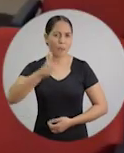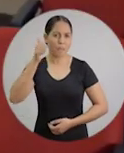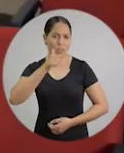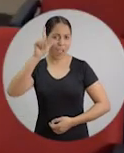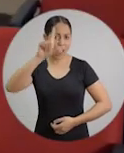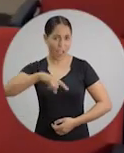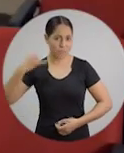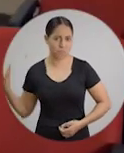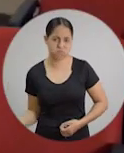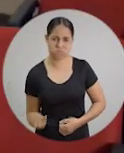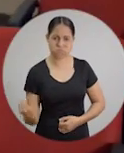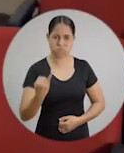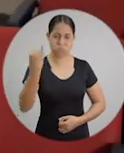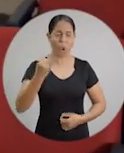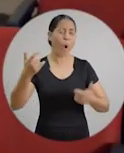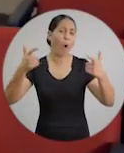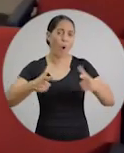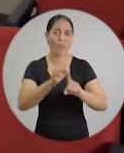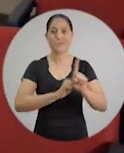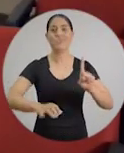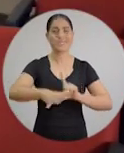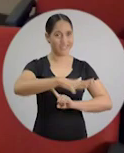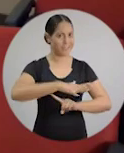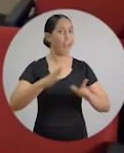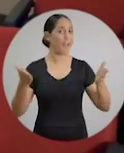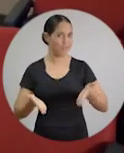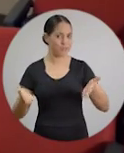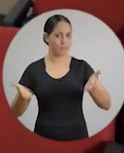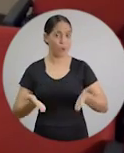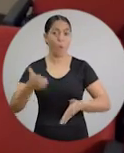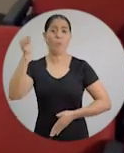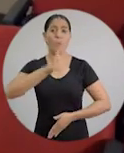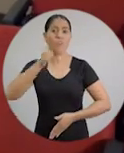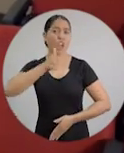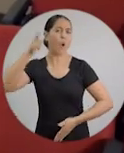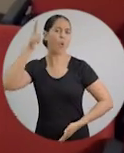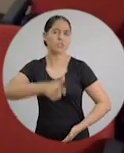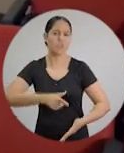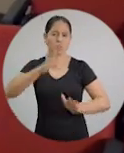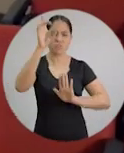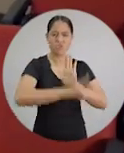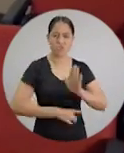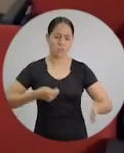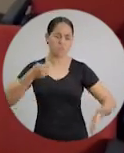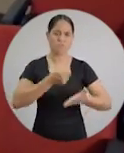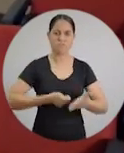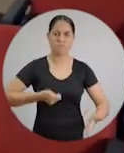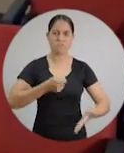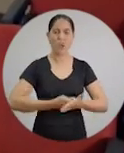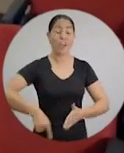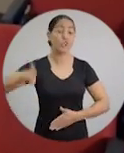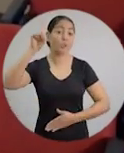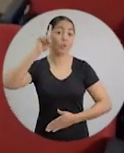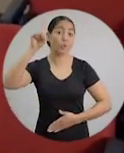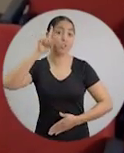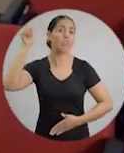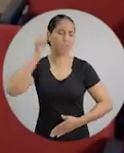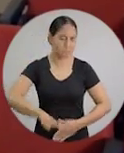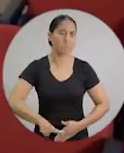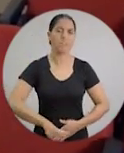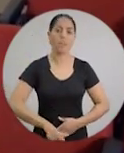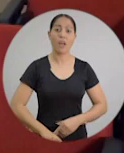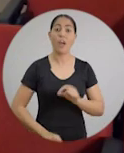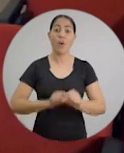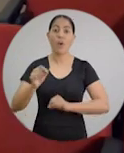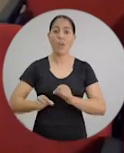figura da mulher passou a ser extremamente importante na sociedade atual. As mulheres conquistaram direitos e continuam conquistando a cada dia